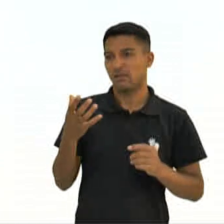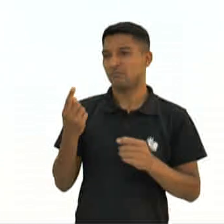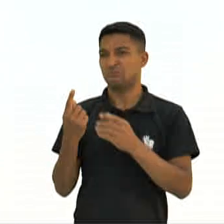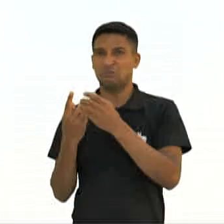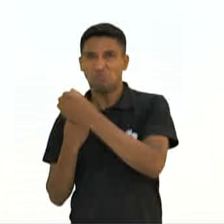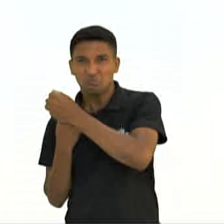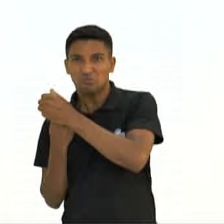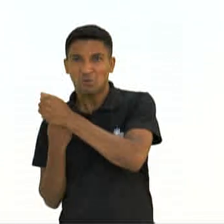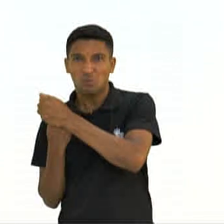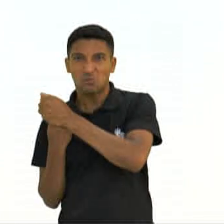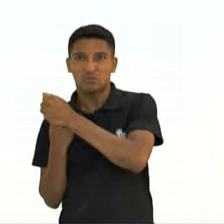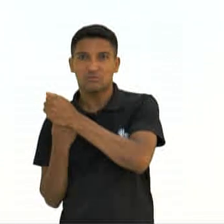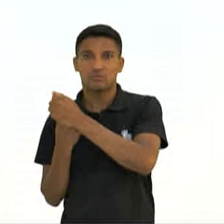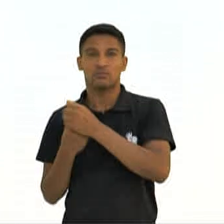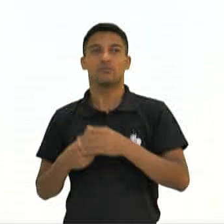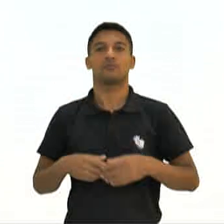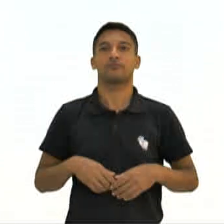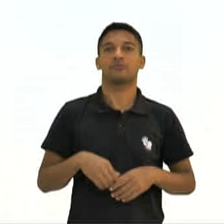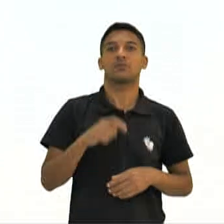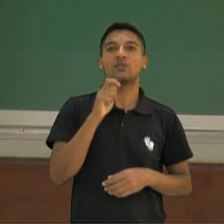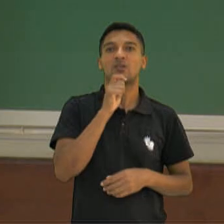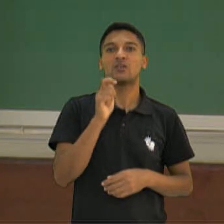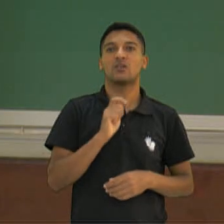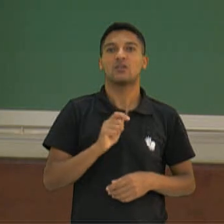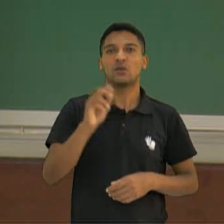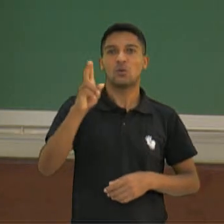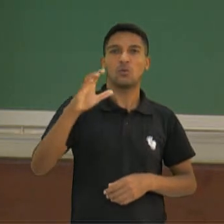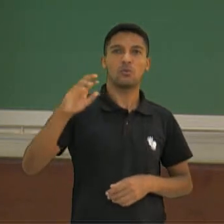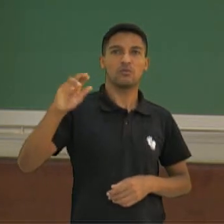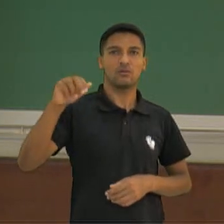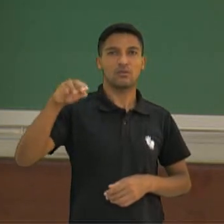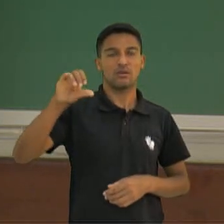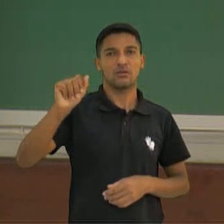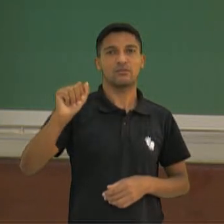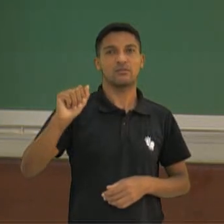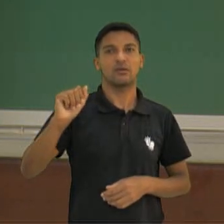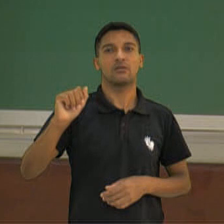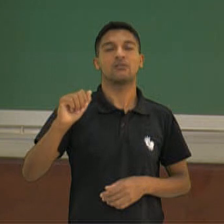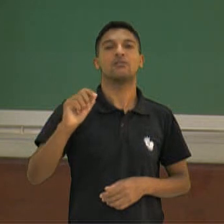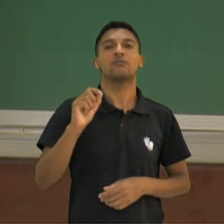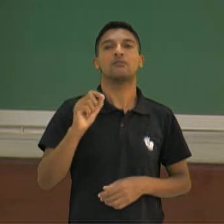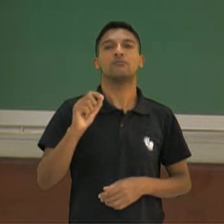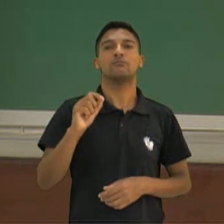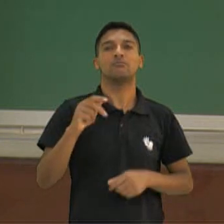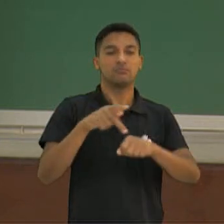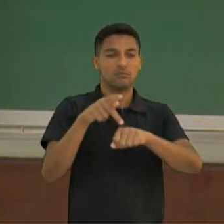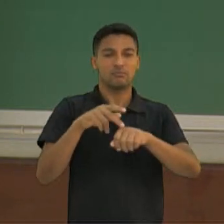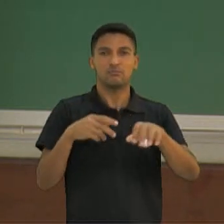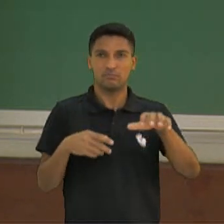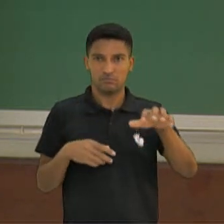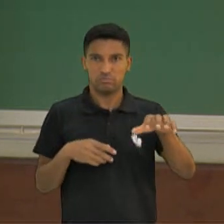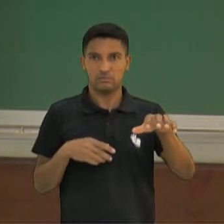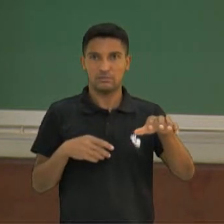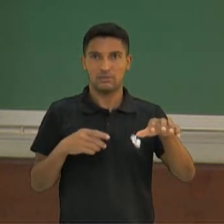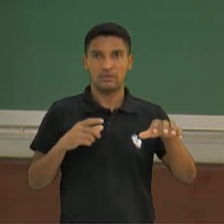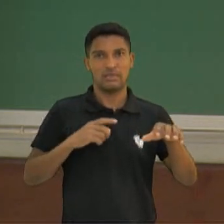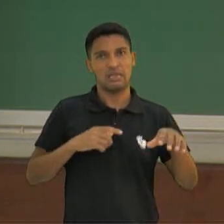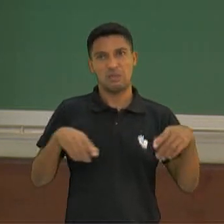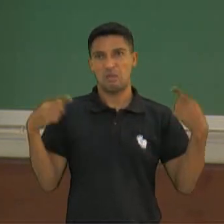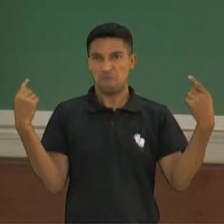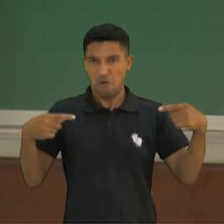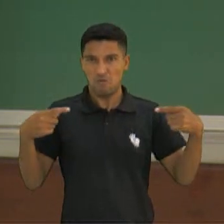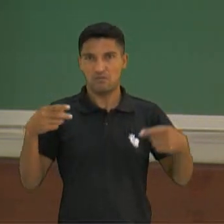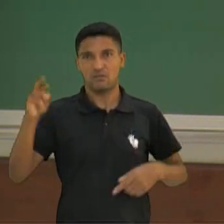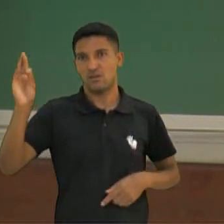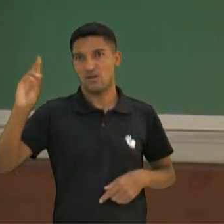Rússia, já da época já do socialismo, quando era dominada mesmo pela União Soviética, daí conseguiram a sua independência, mas disputam ali